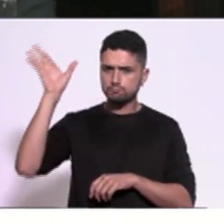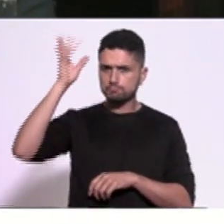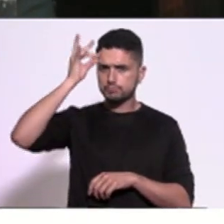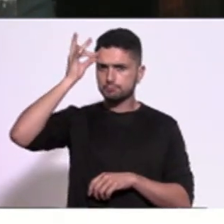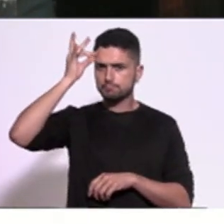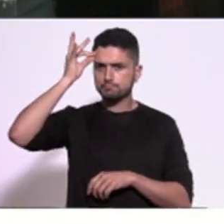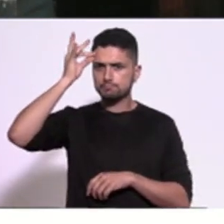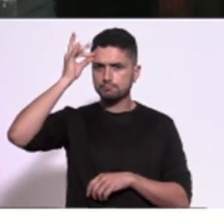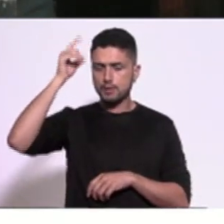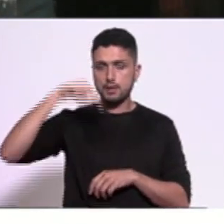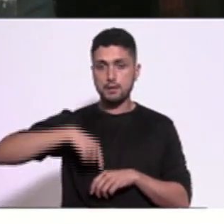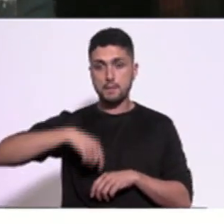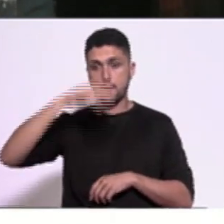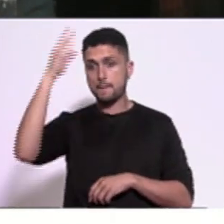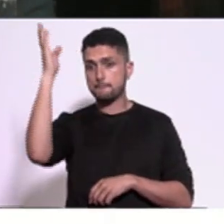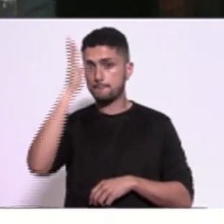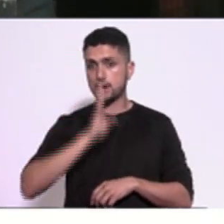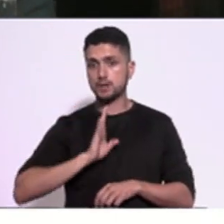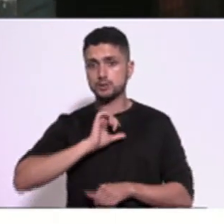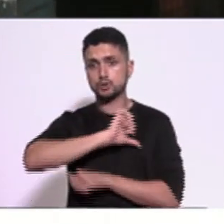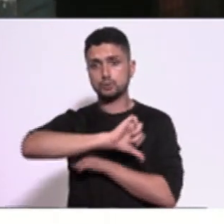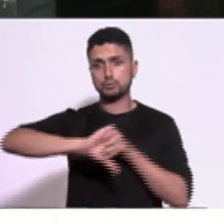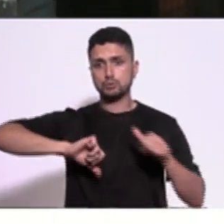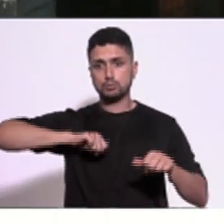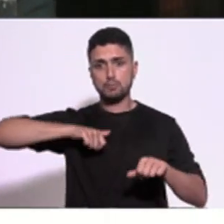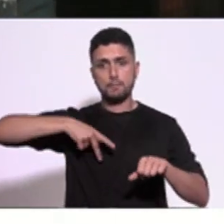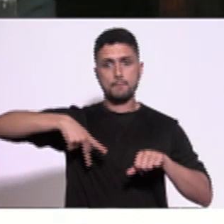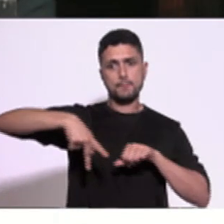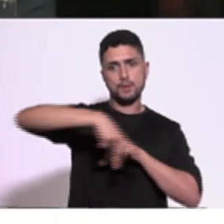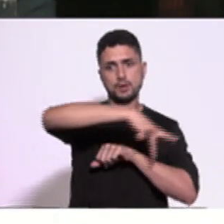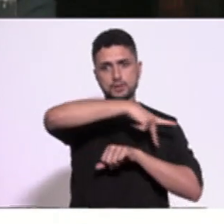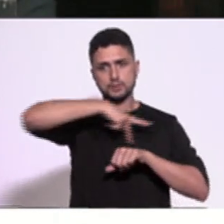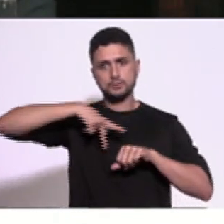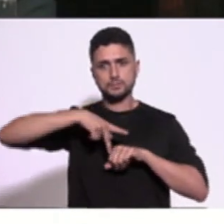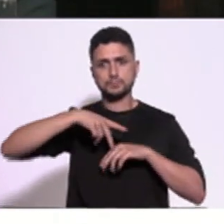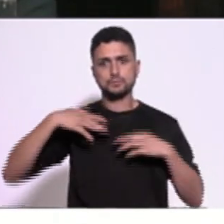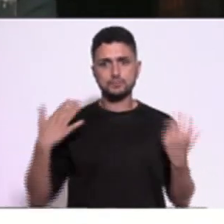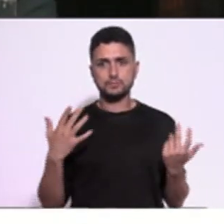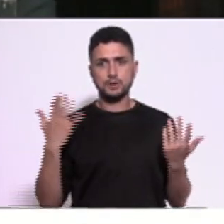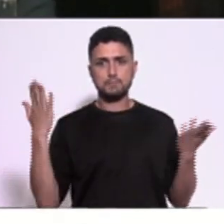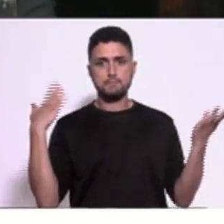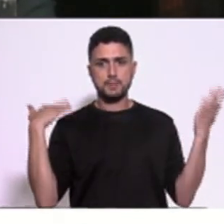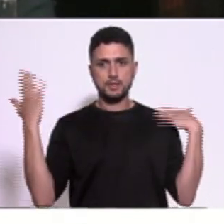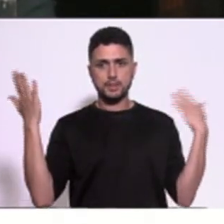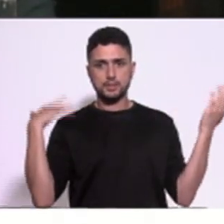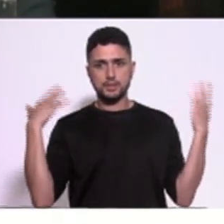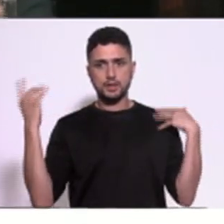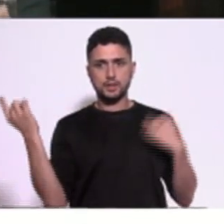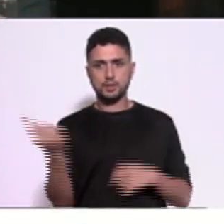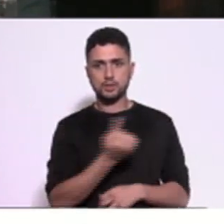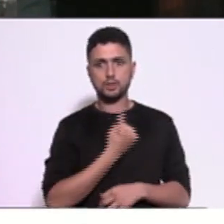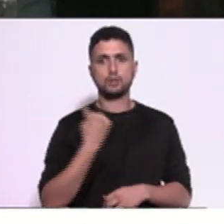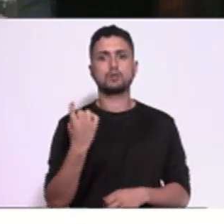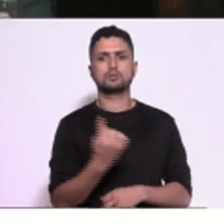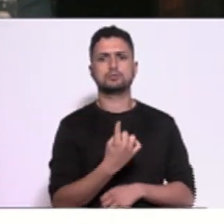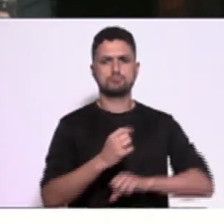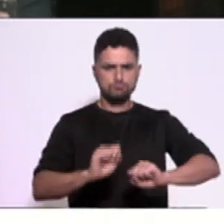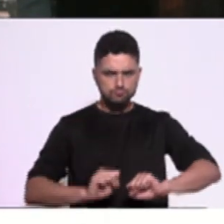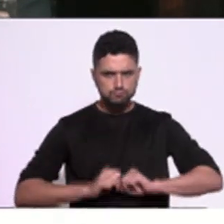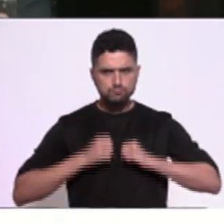da República. E os nossos militares tiveram um